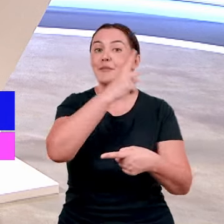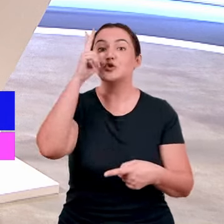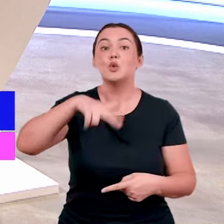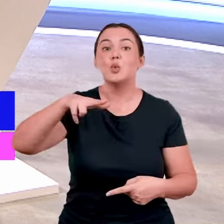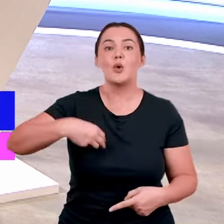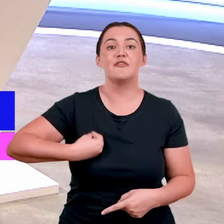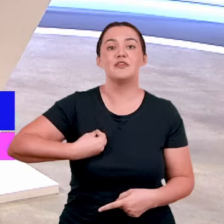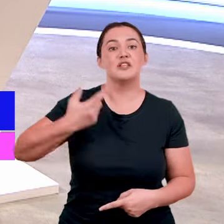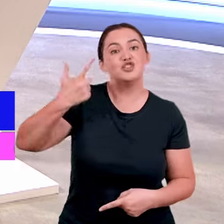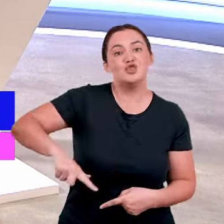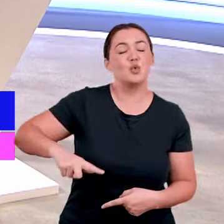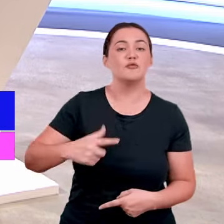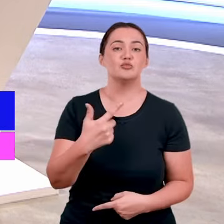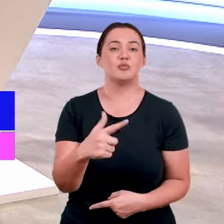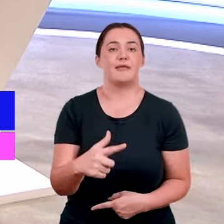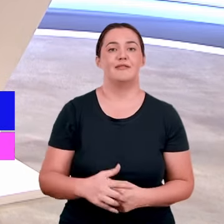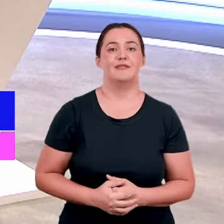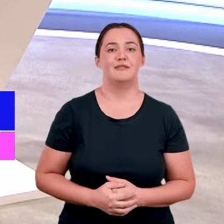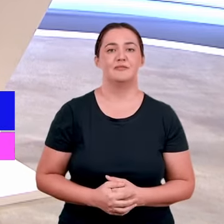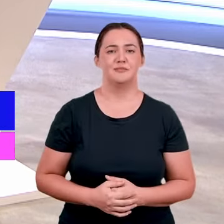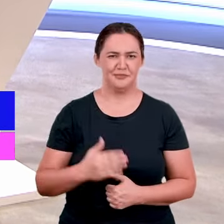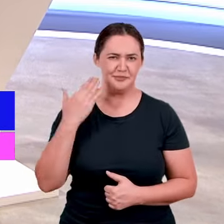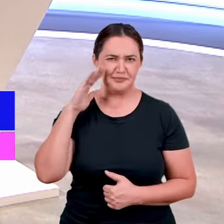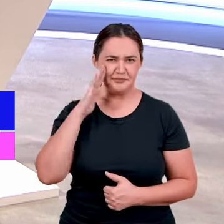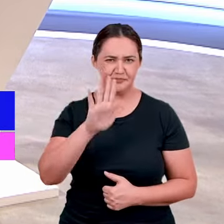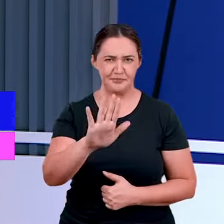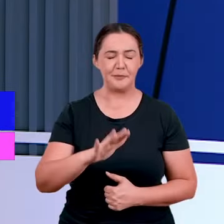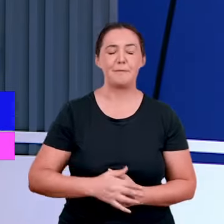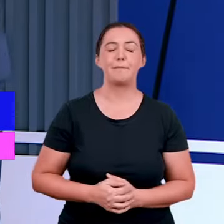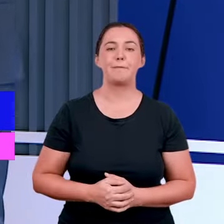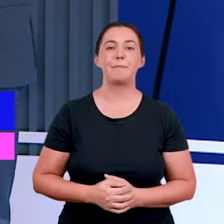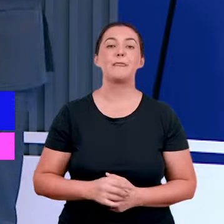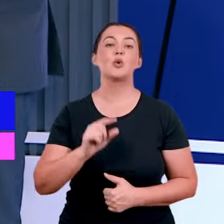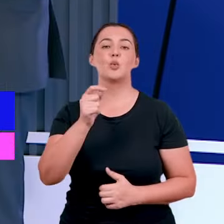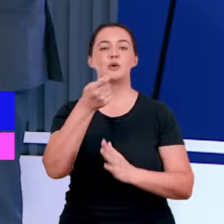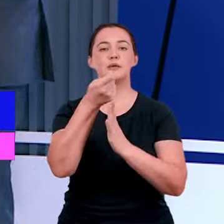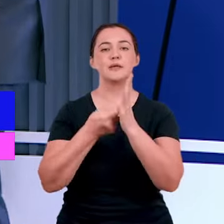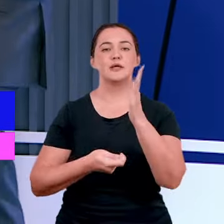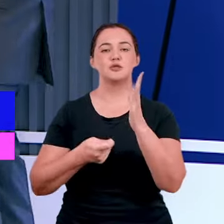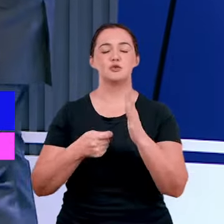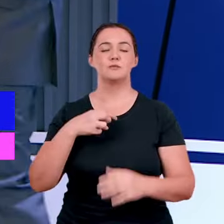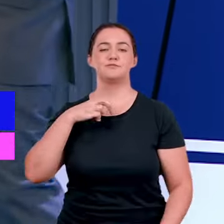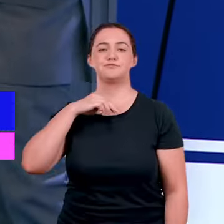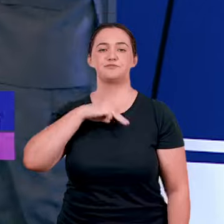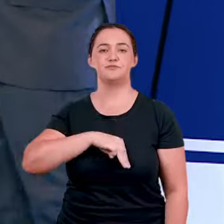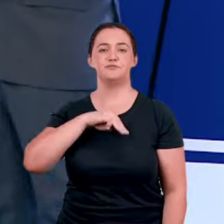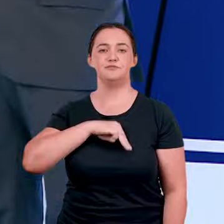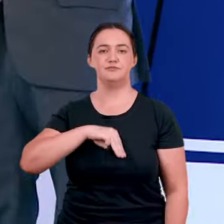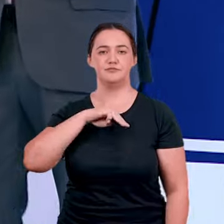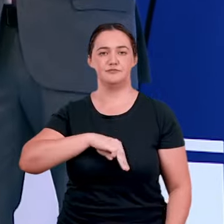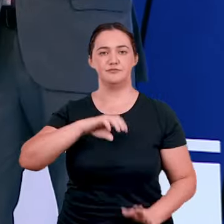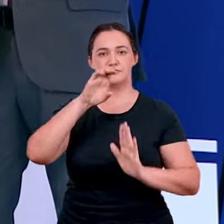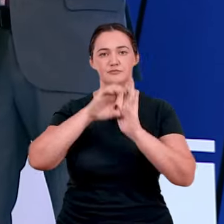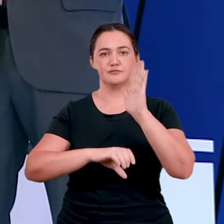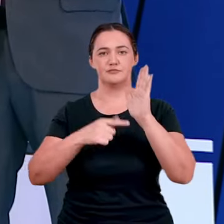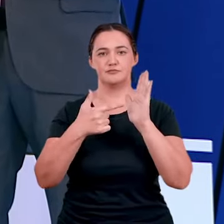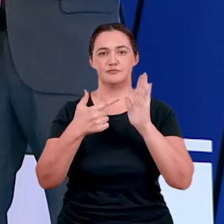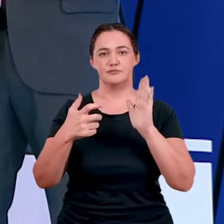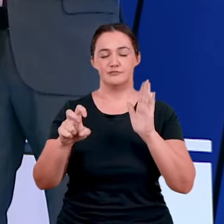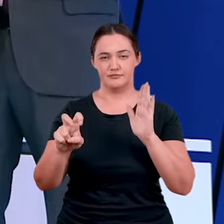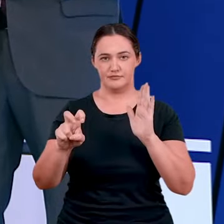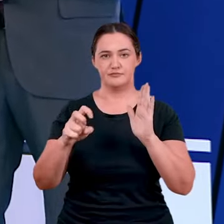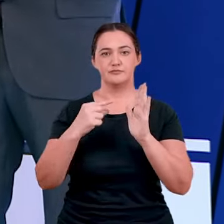Ficou claro para você? Eu vou te explicar isso melhor. Veja comigo o que diz o texto de Mateus capítulo 25,